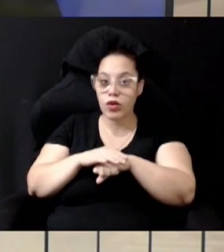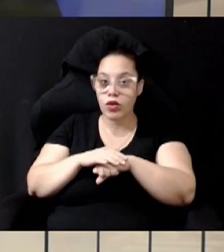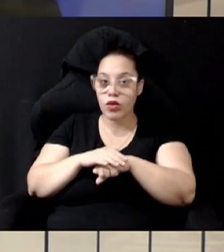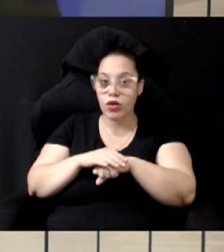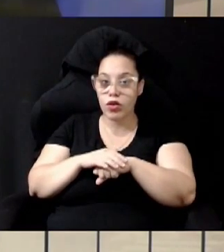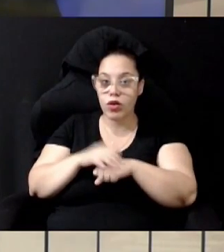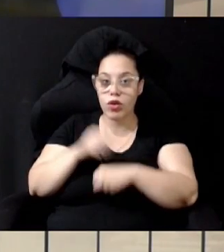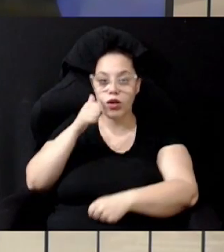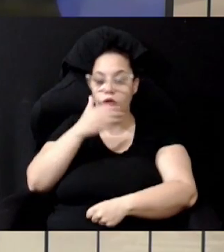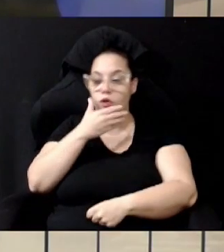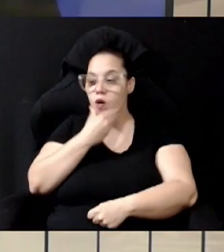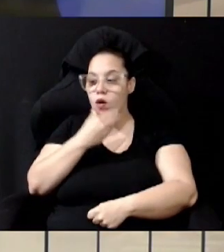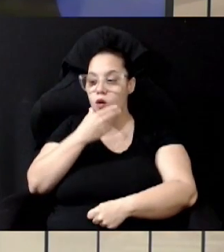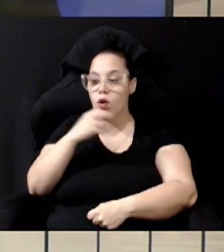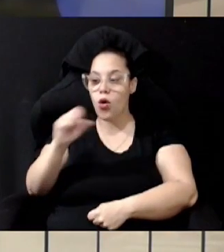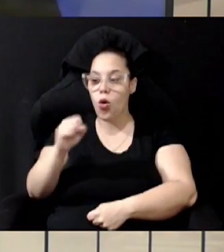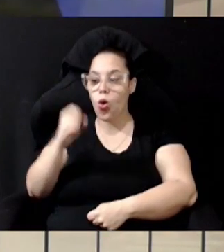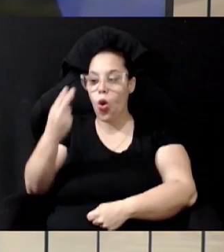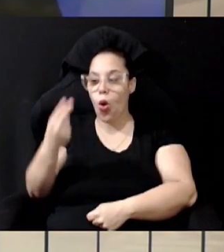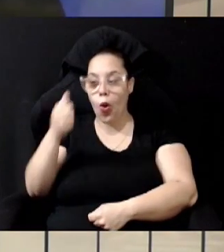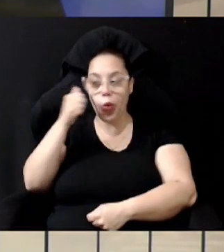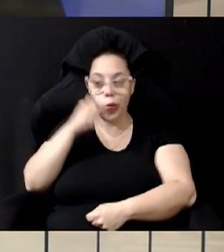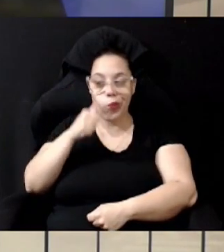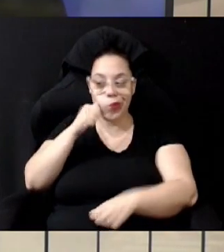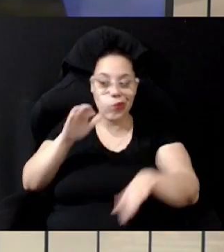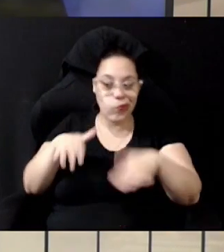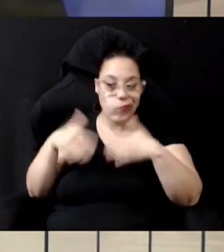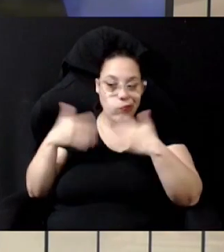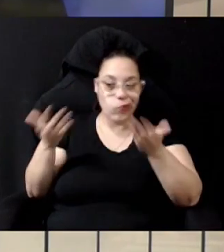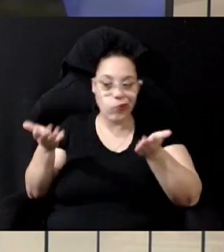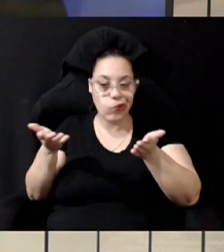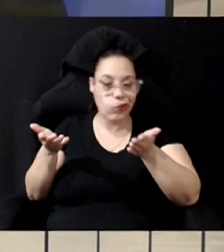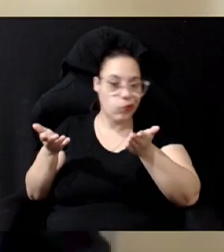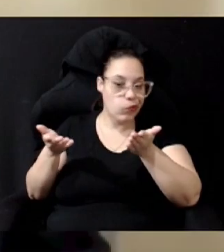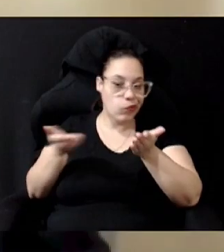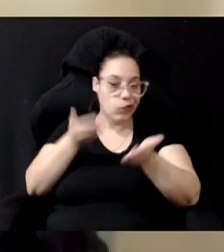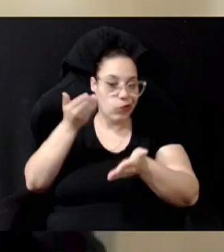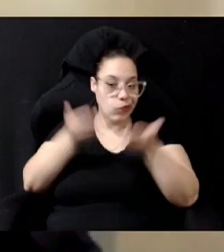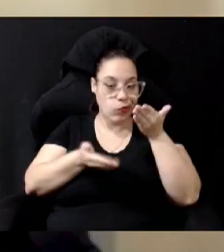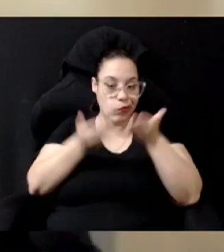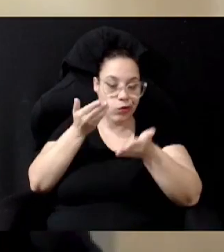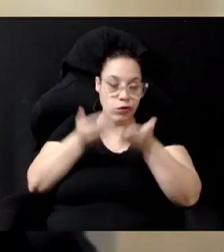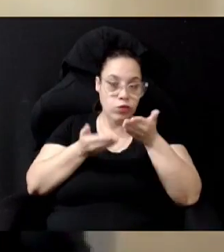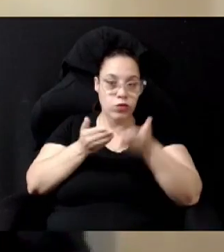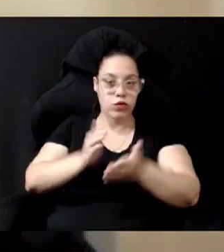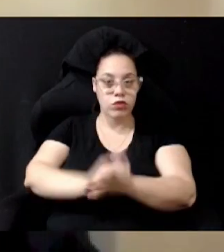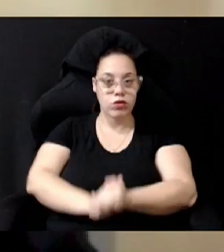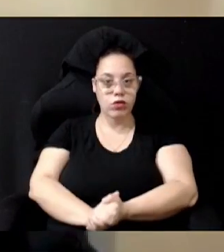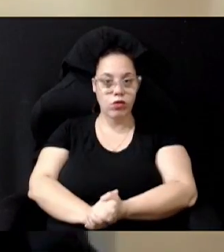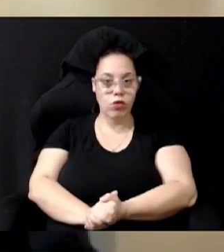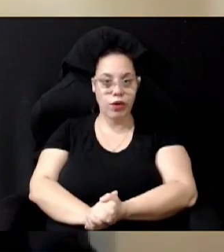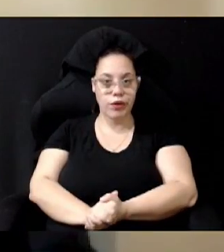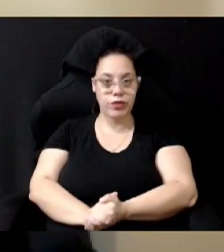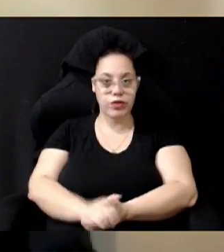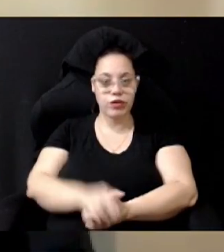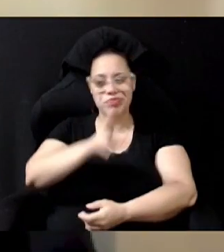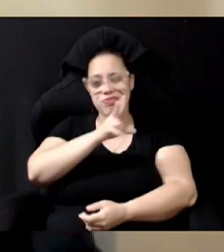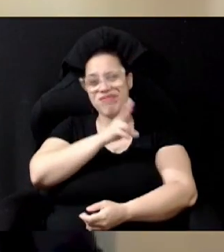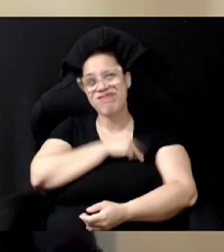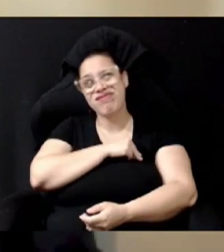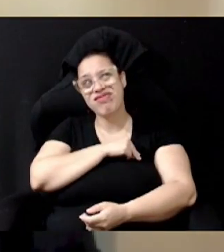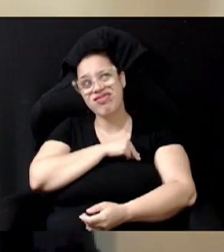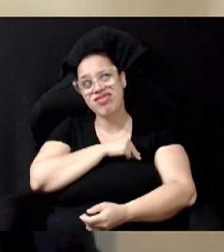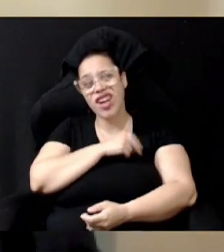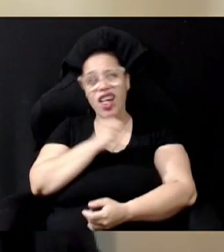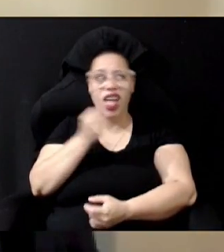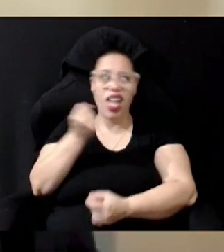ou mulheres? Qual que é a incidência dessa taxa? Puxa vida, depende um pouquinho de cada doença.